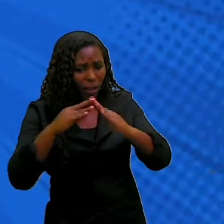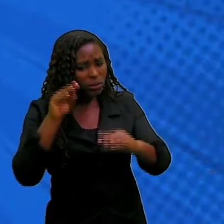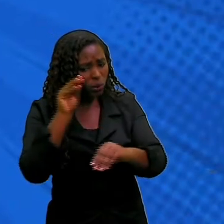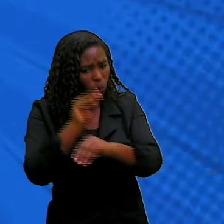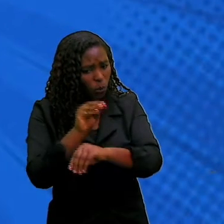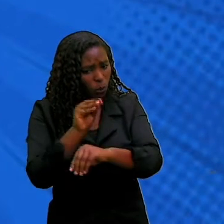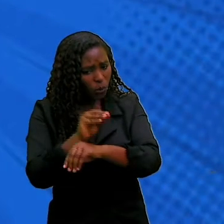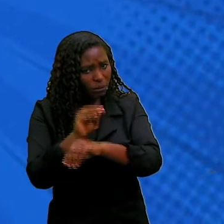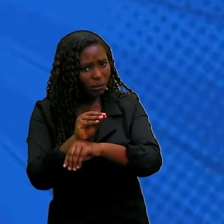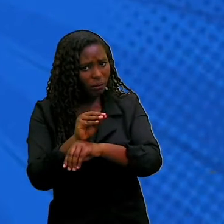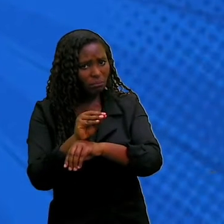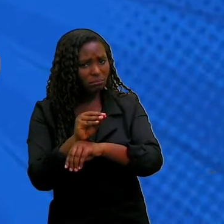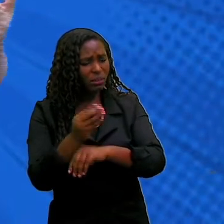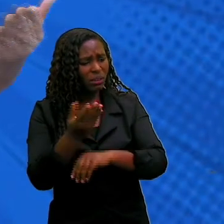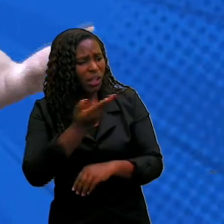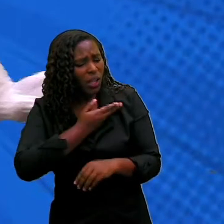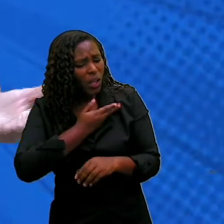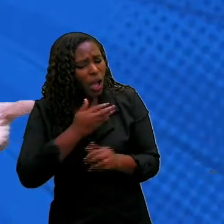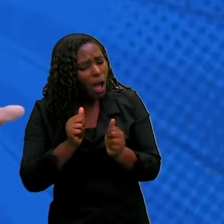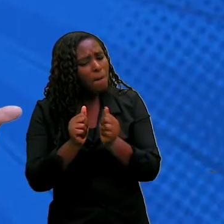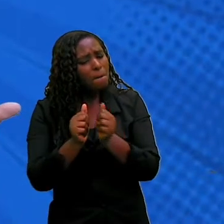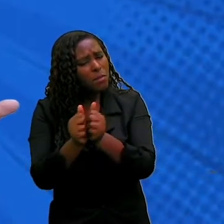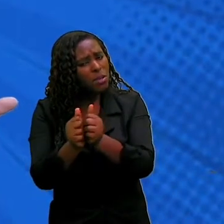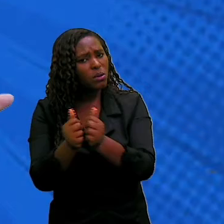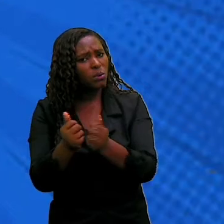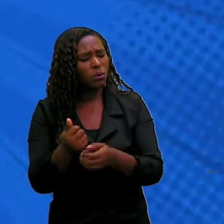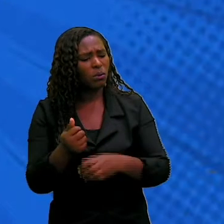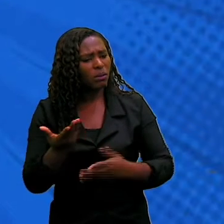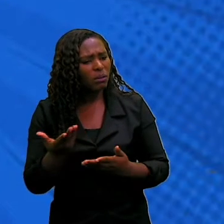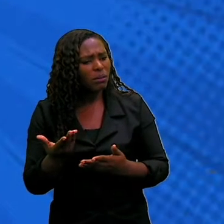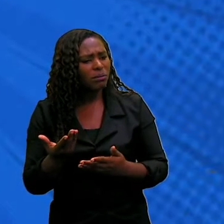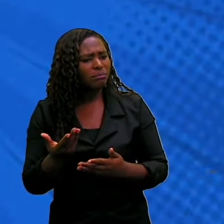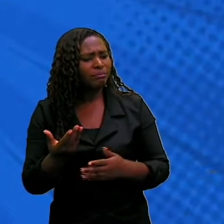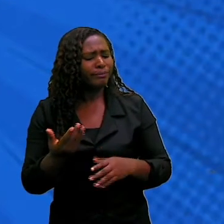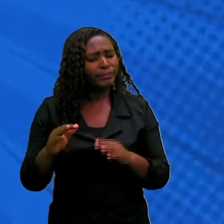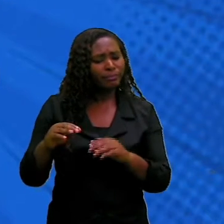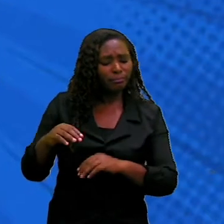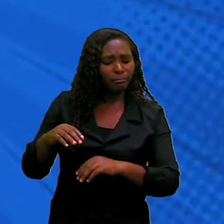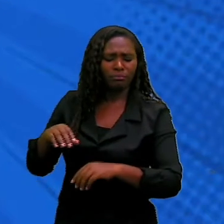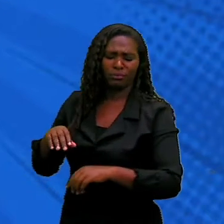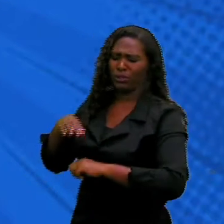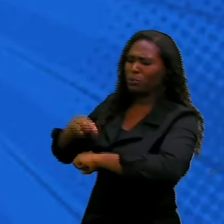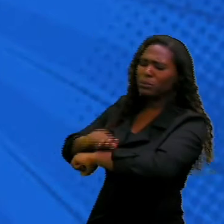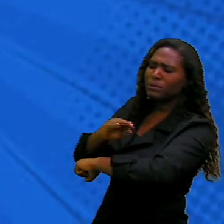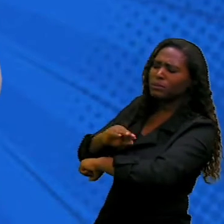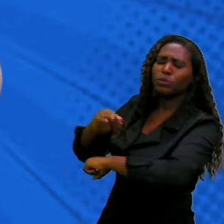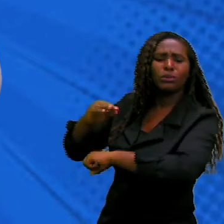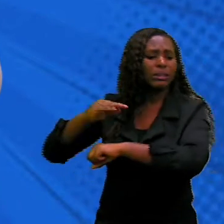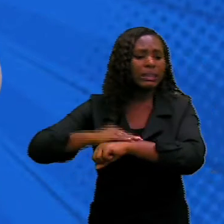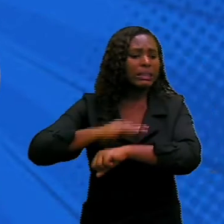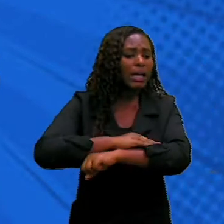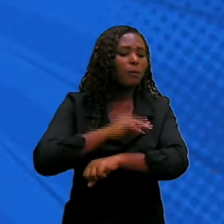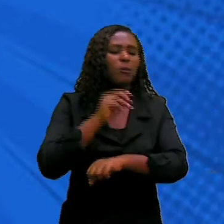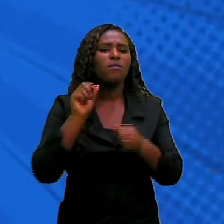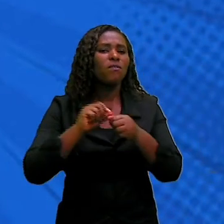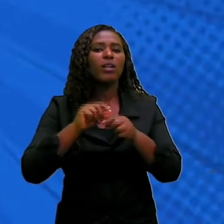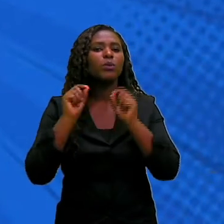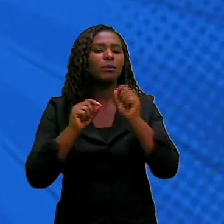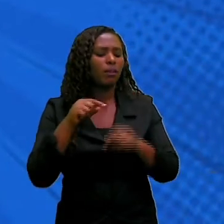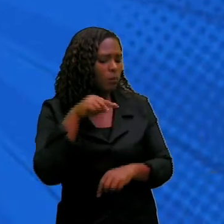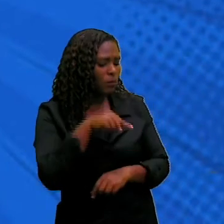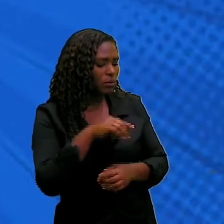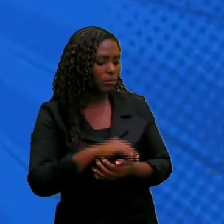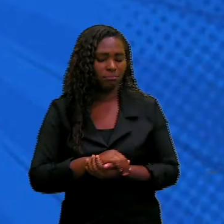viu? O que um sapo faz por você? Eu não tenho amigos por interesse, minha senhora.